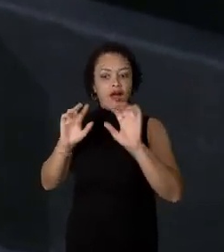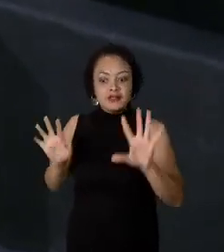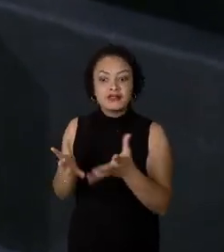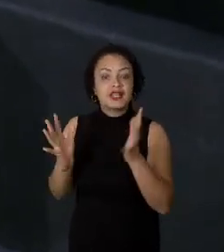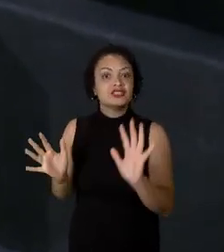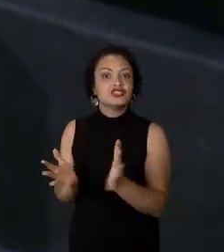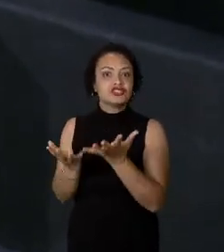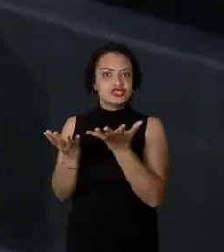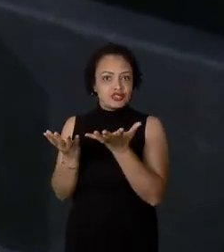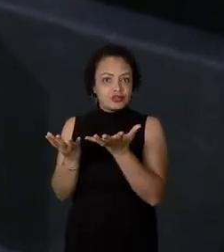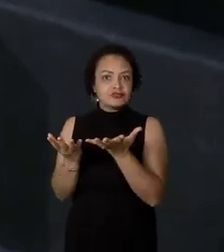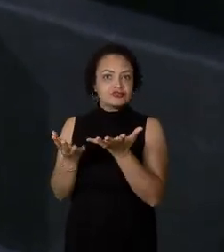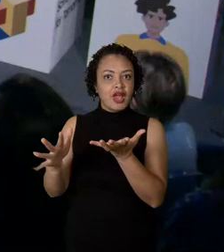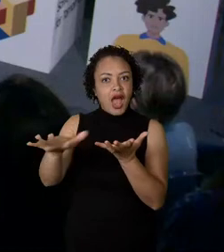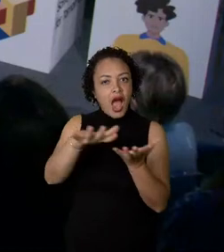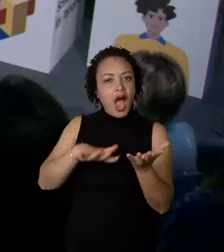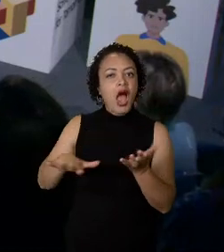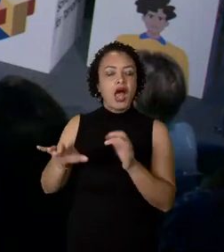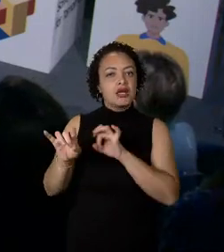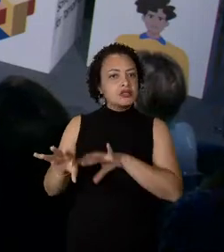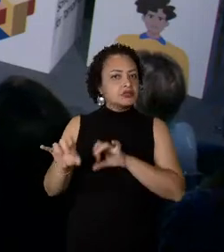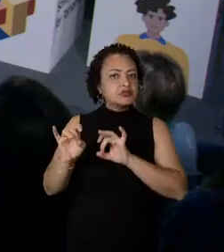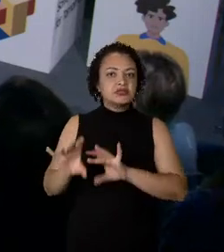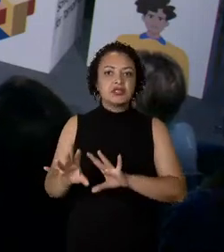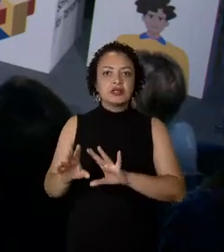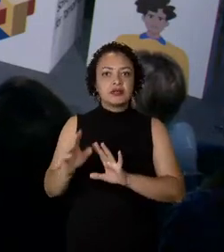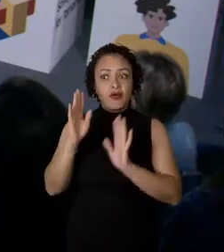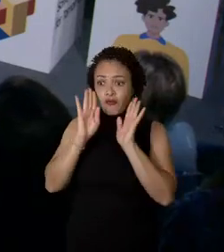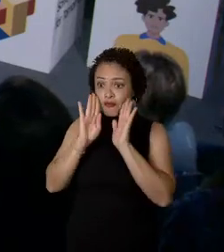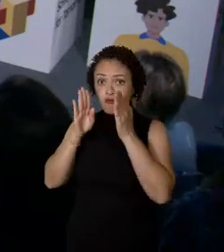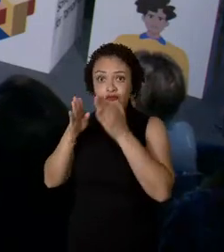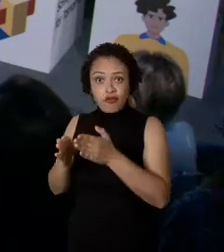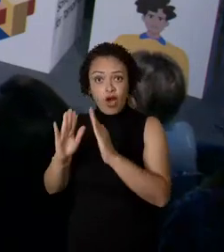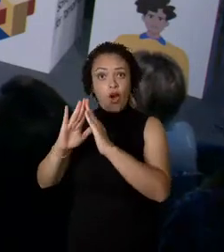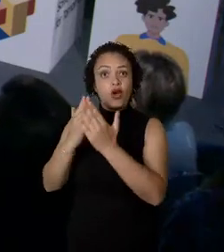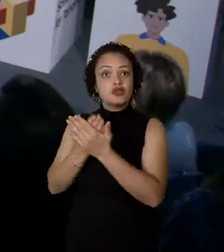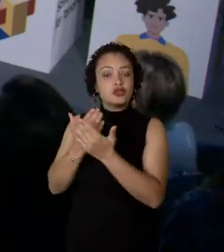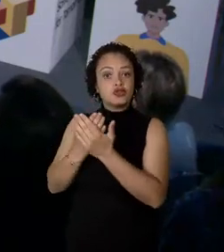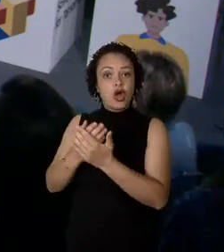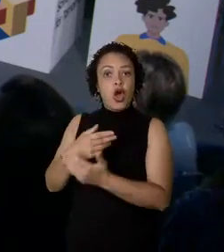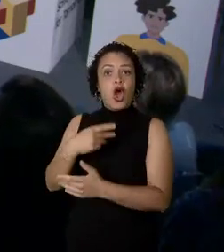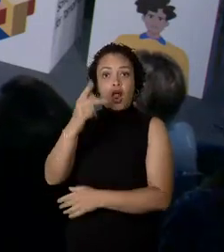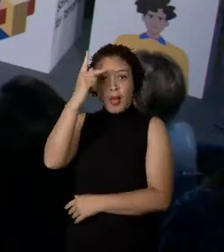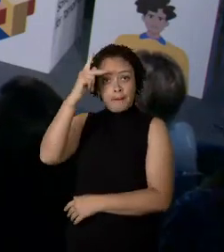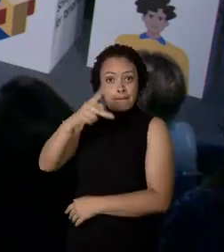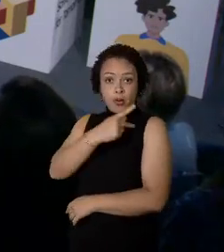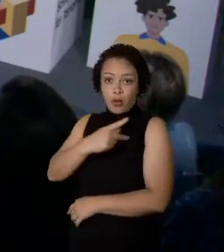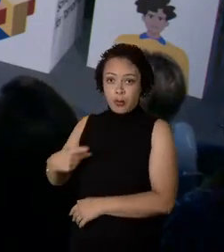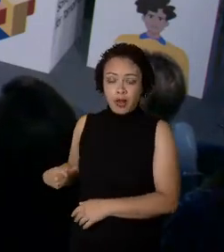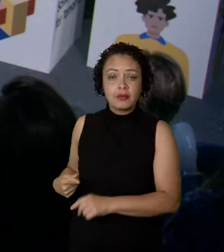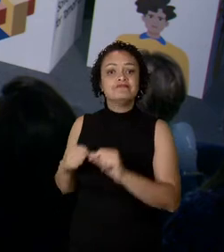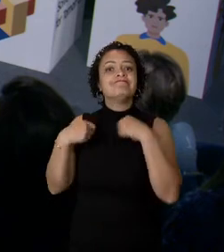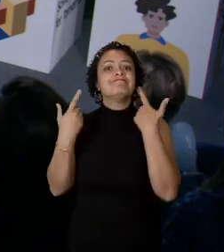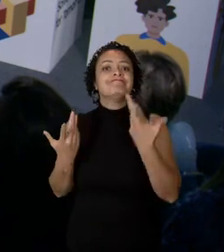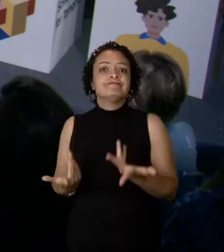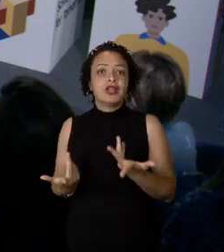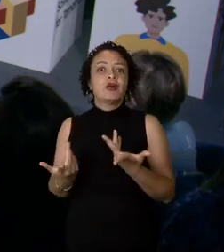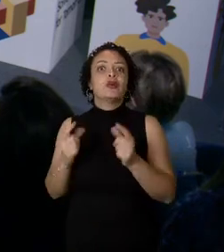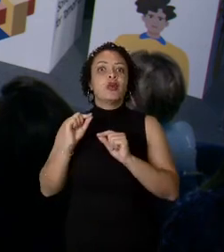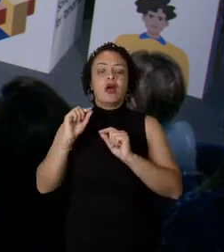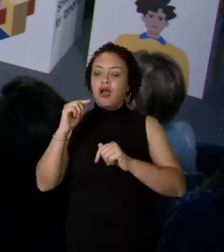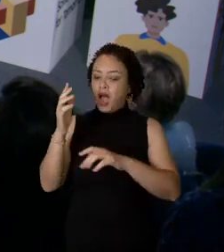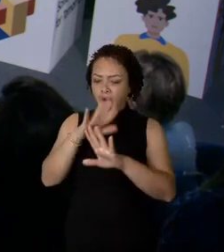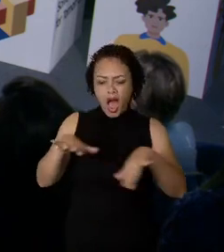esse fomentando o setor de ensino, especialmente na rede pública, o poder de transformação no aluno é incalculável.